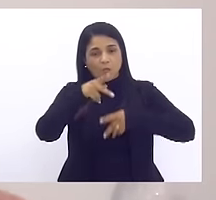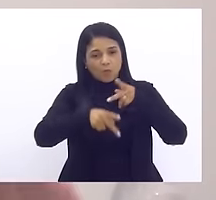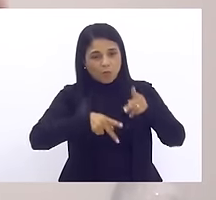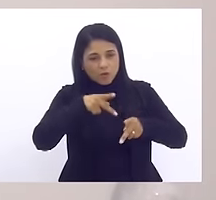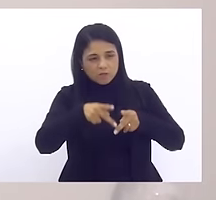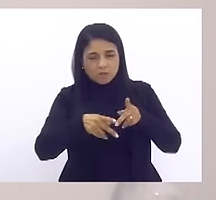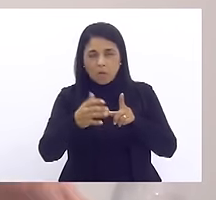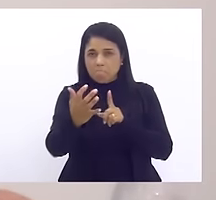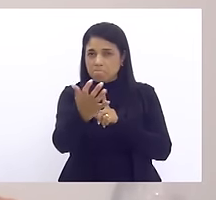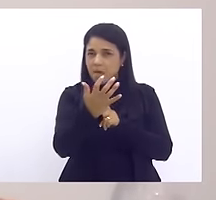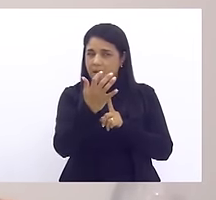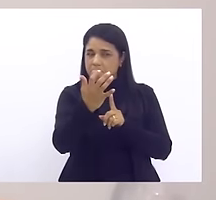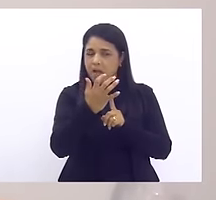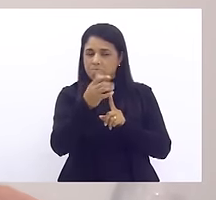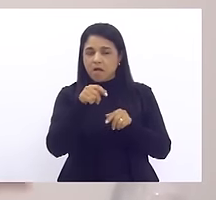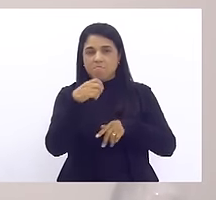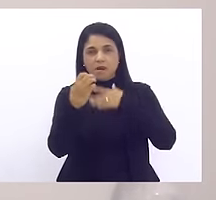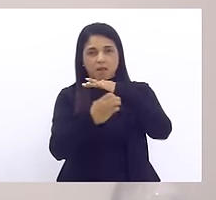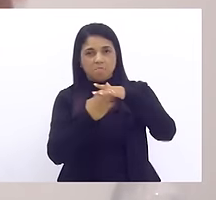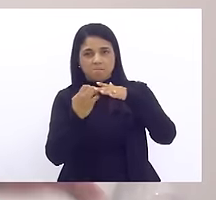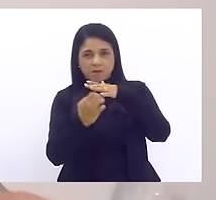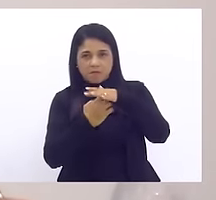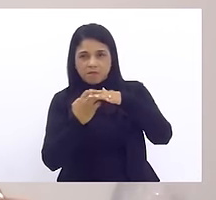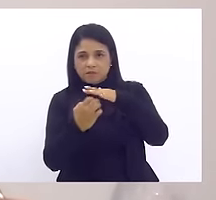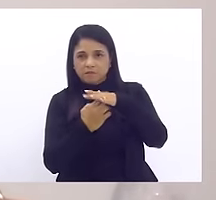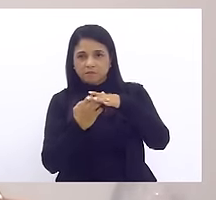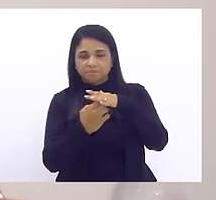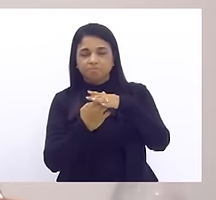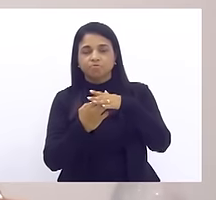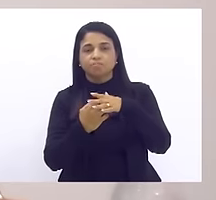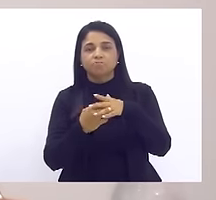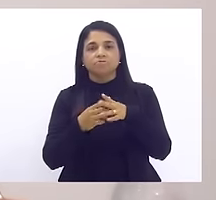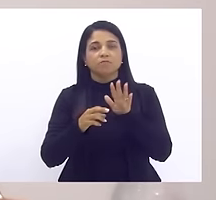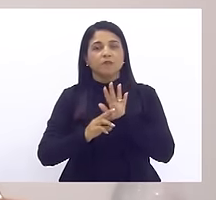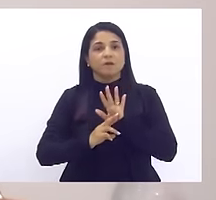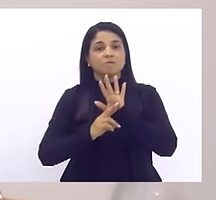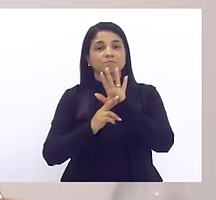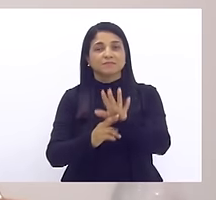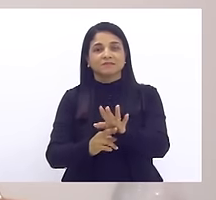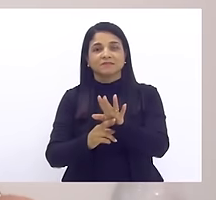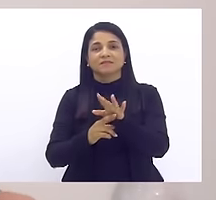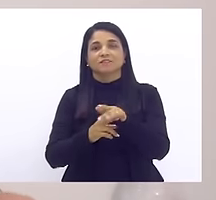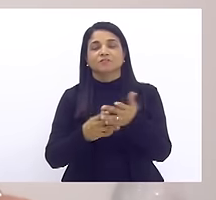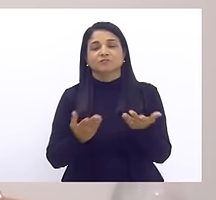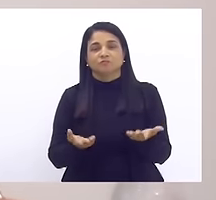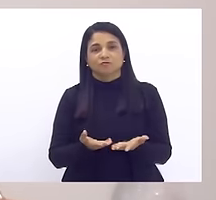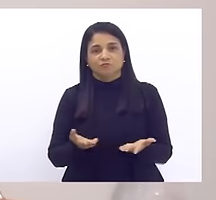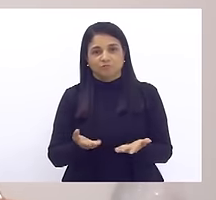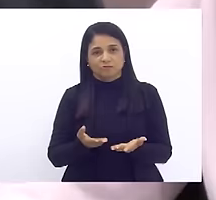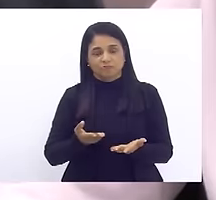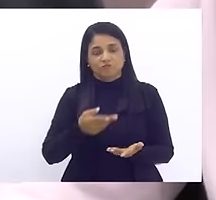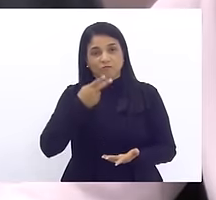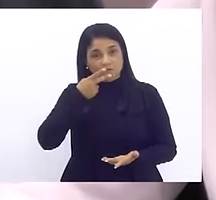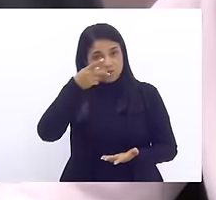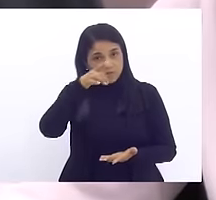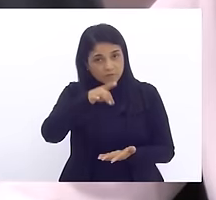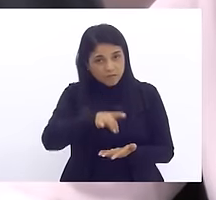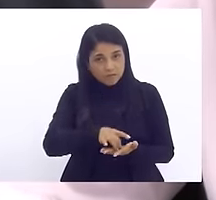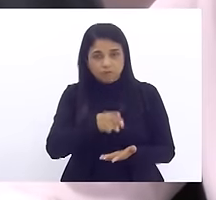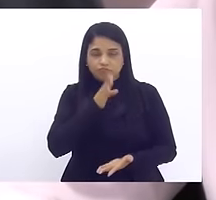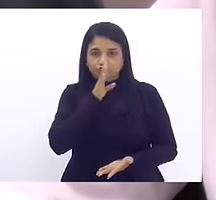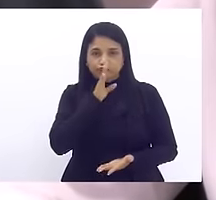é atormentada por essa empresa manda para cá representante que se Calam com medo da verdade